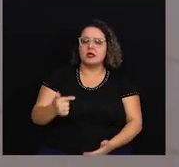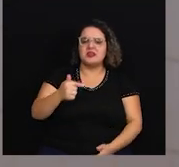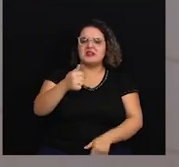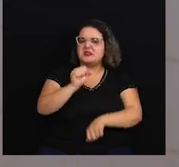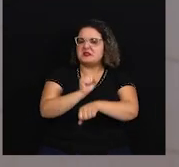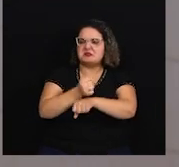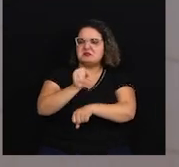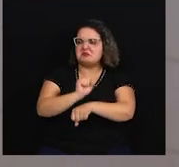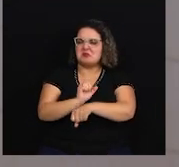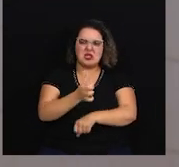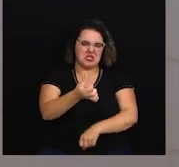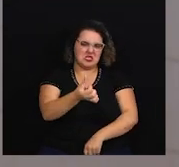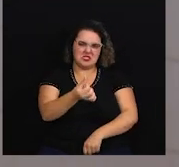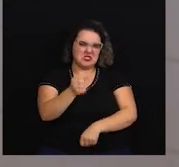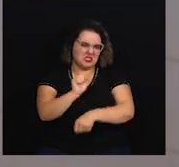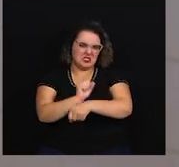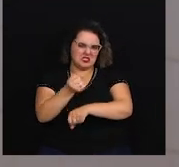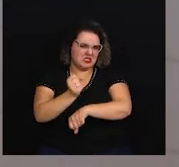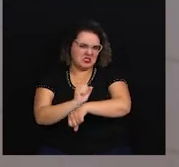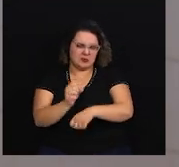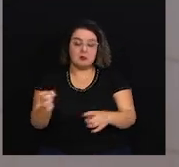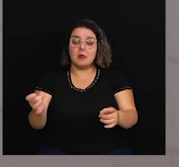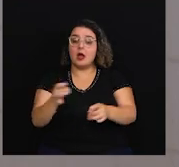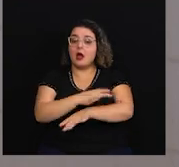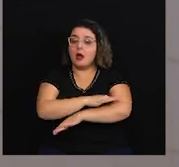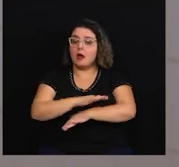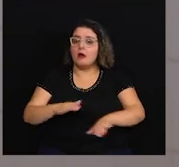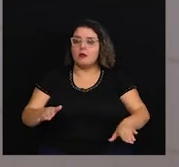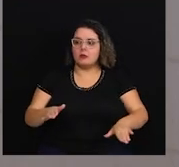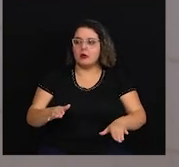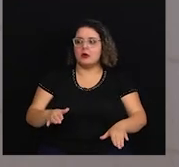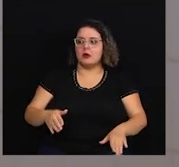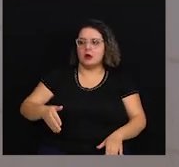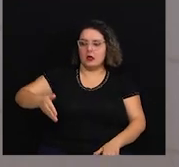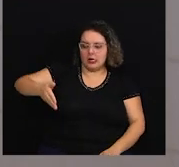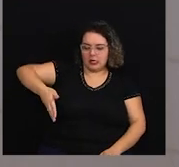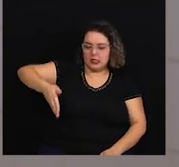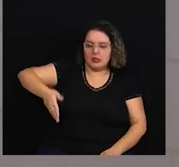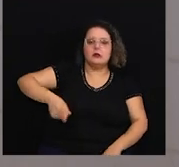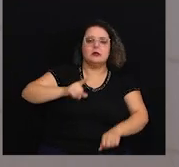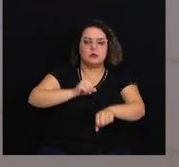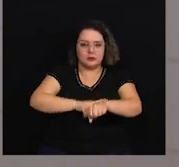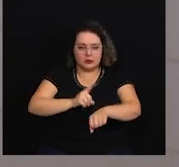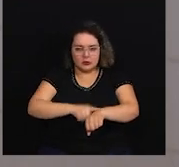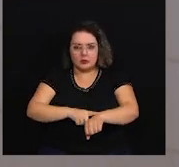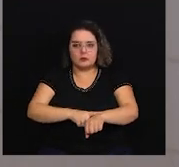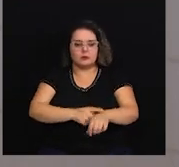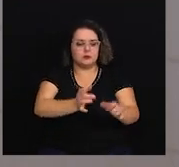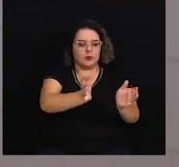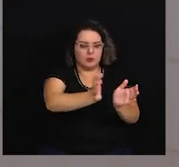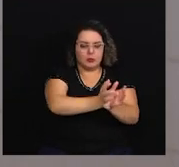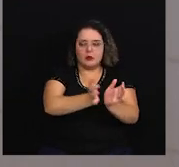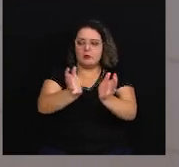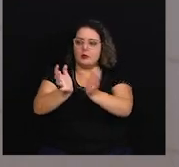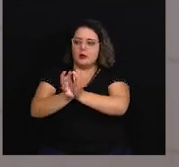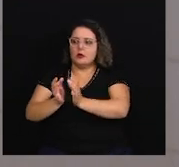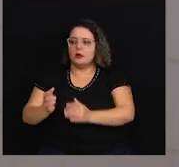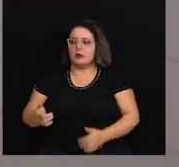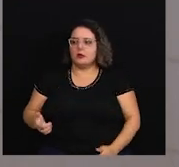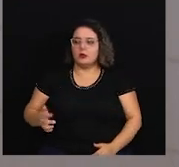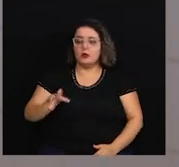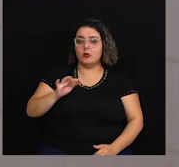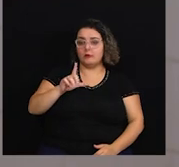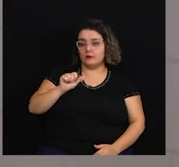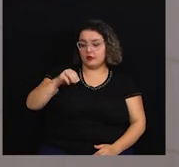acabar o jogo seis segundos fazer para acabar o jogo pa lateral de tempo das duas equipes lá ver o